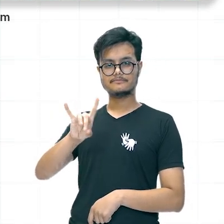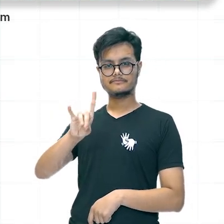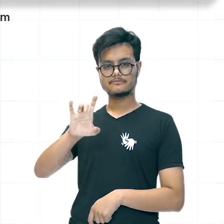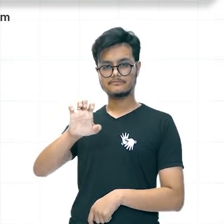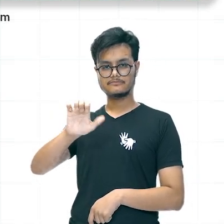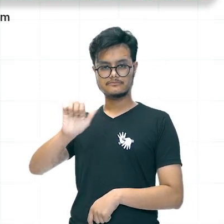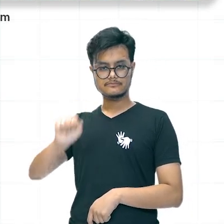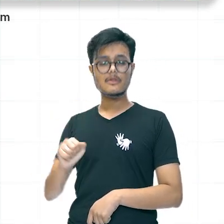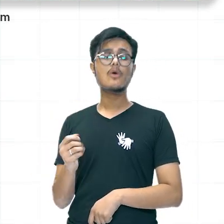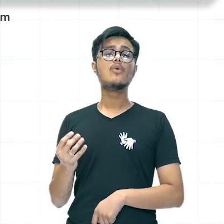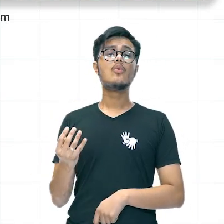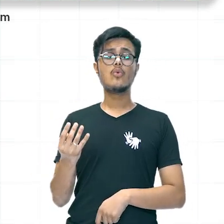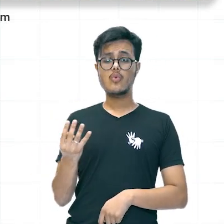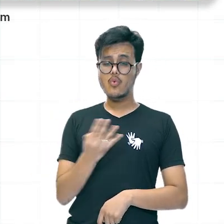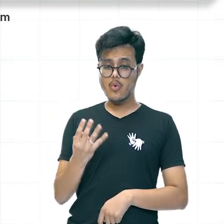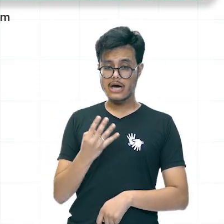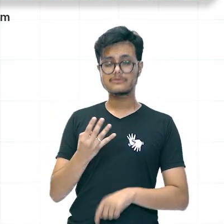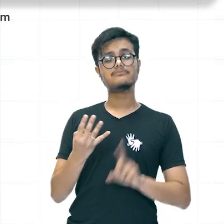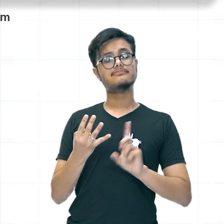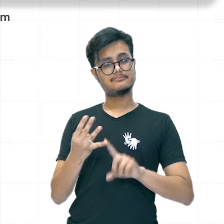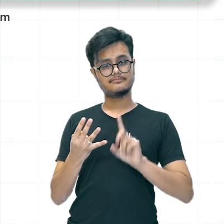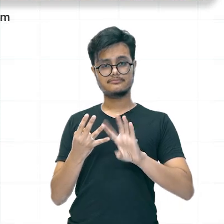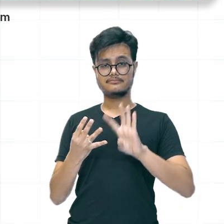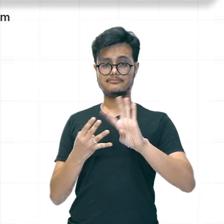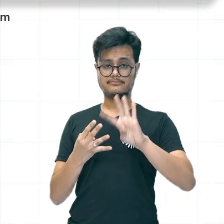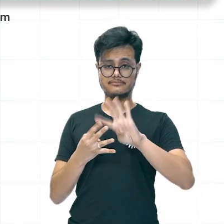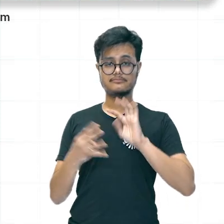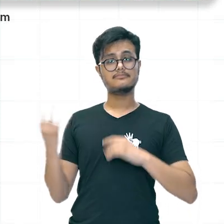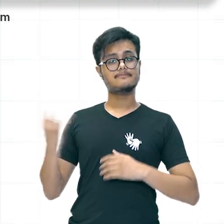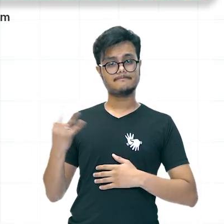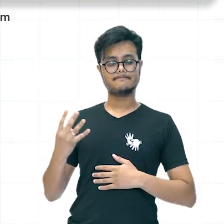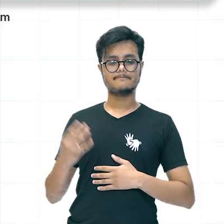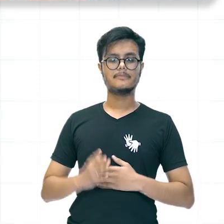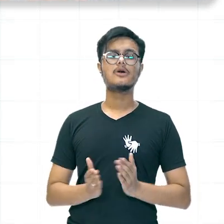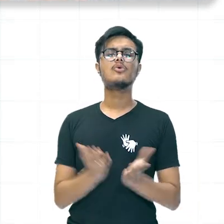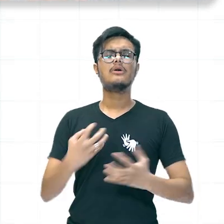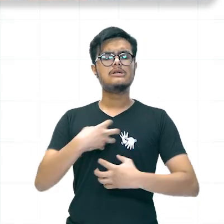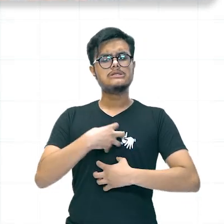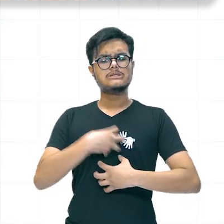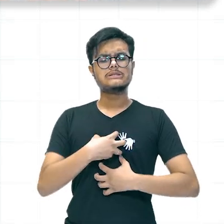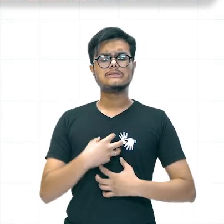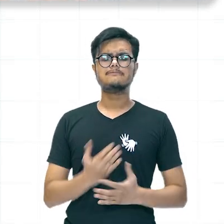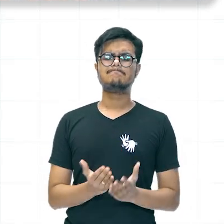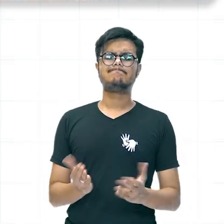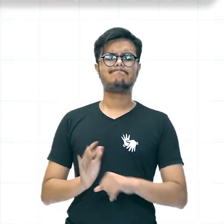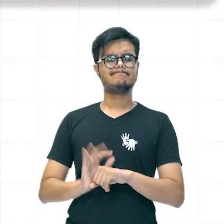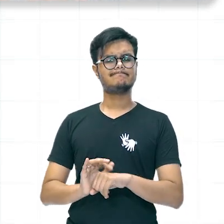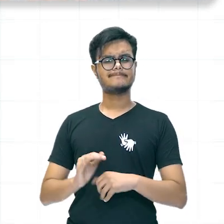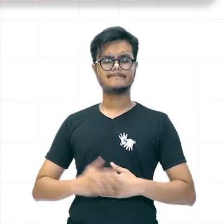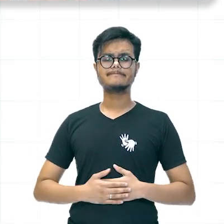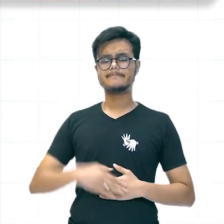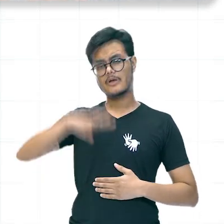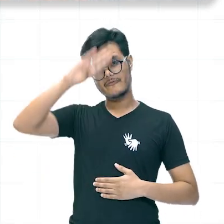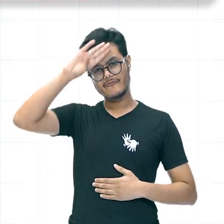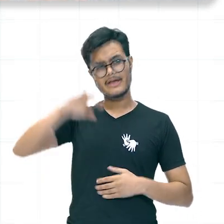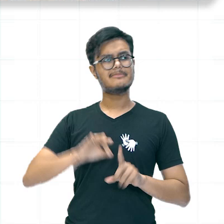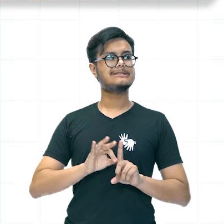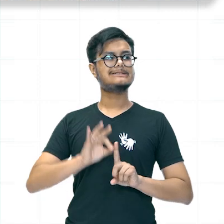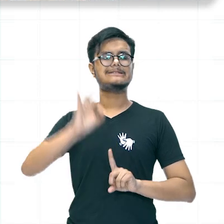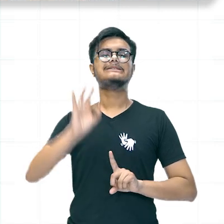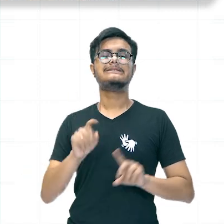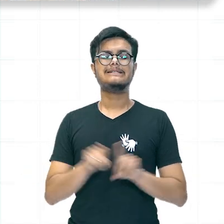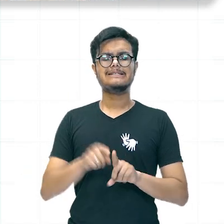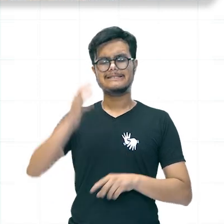4 sorotipos, o dengue 1, 2, 3 e 4. Quais são os sintomas aí dessa doença, né? Febre